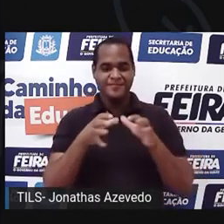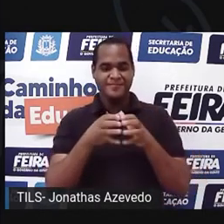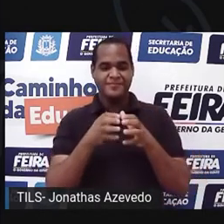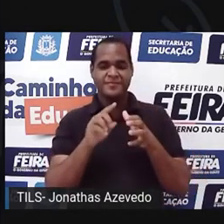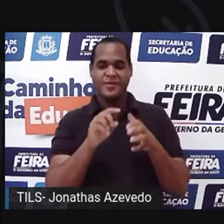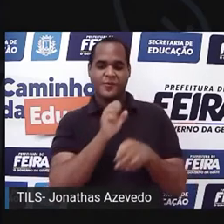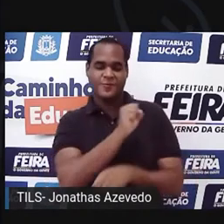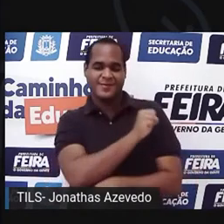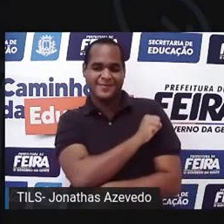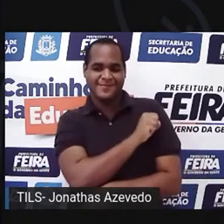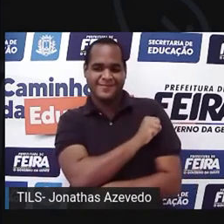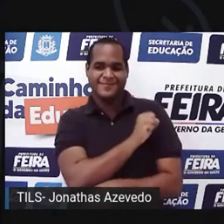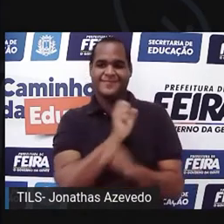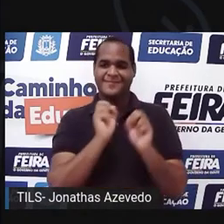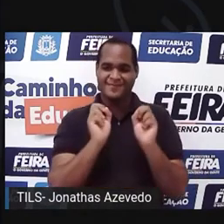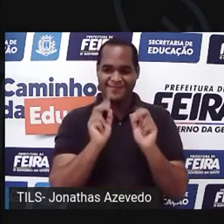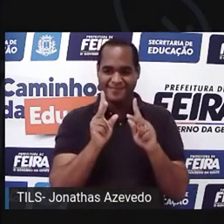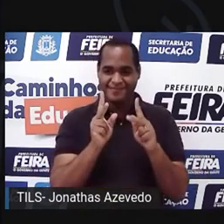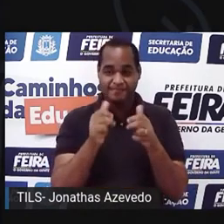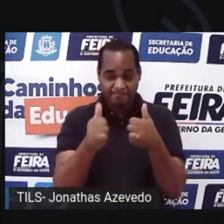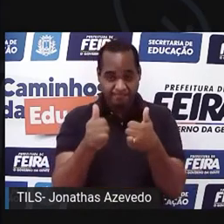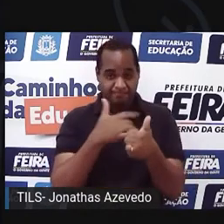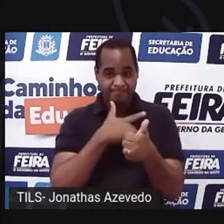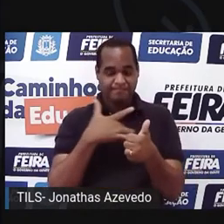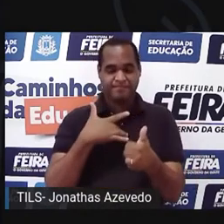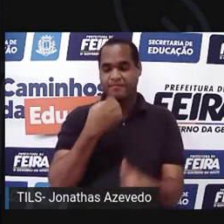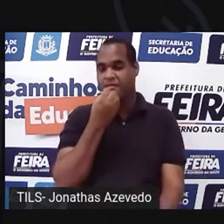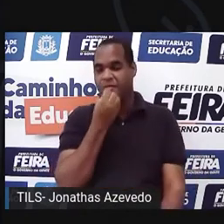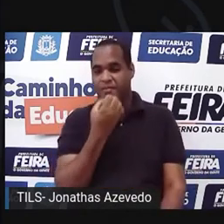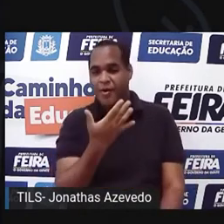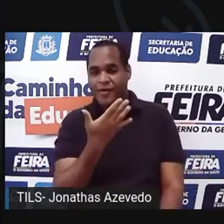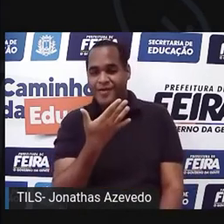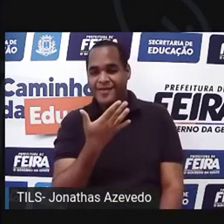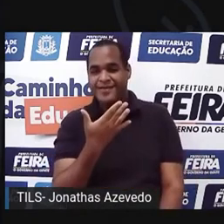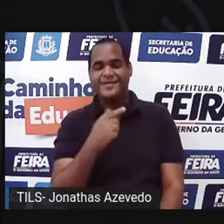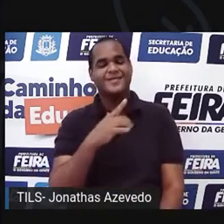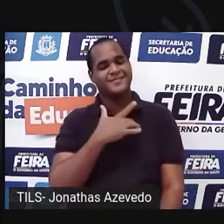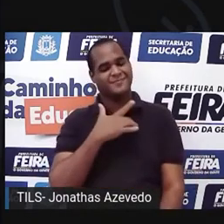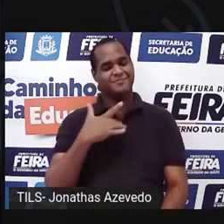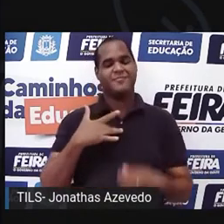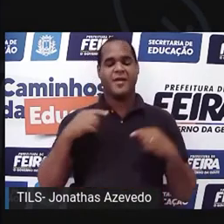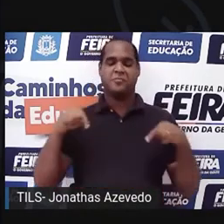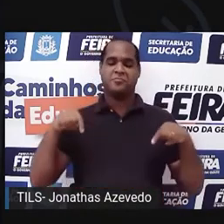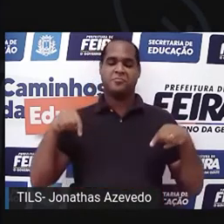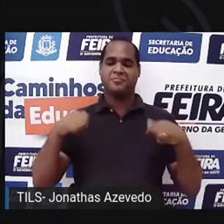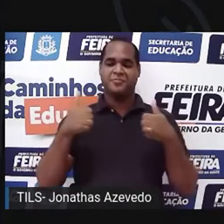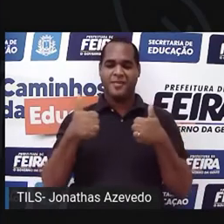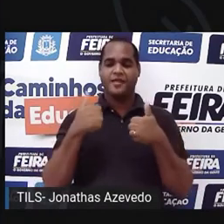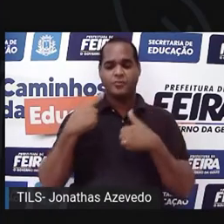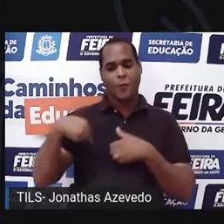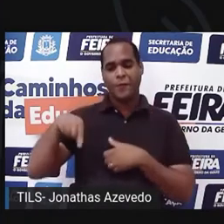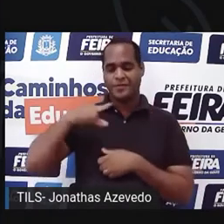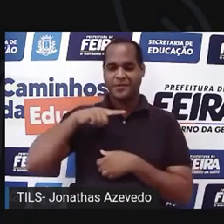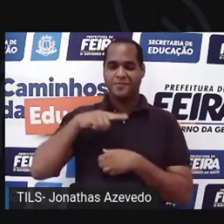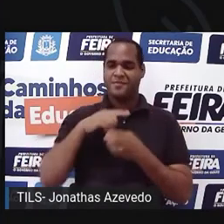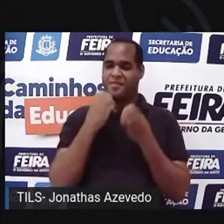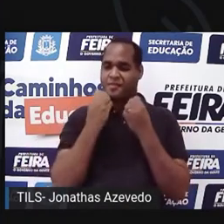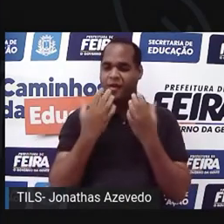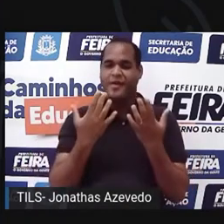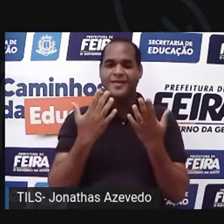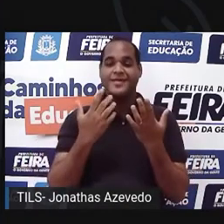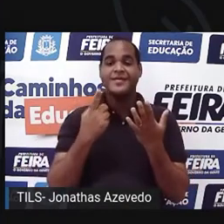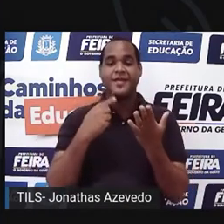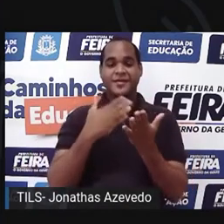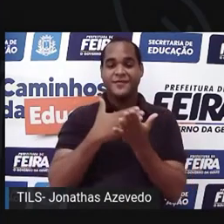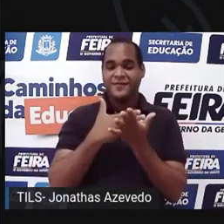de oitavo ano, tá bom? Tudo bem contigo aí do outro lado? Tudo bem comigo aqui desse lado? Tudo bem conosco? E já